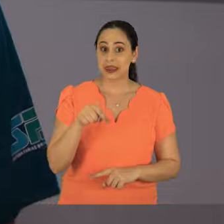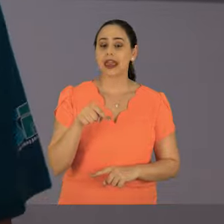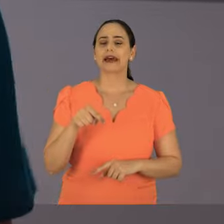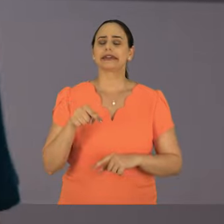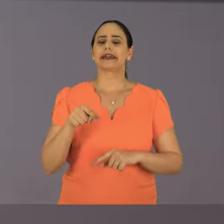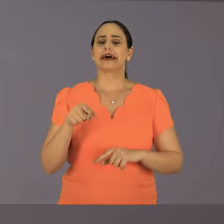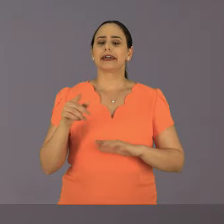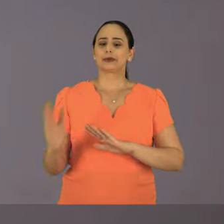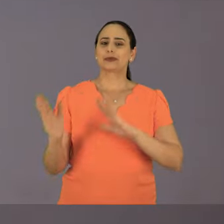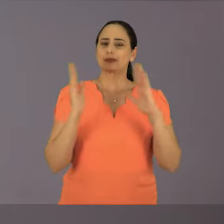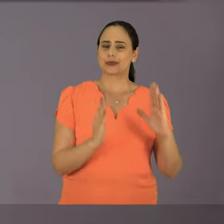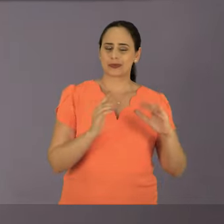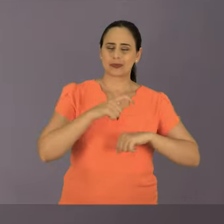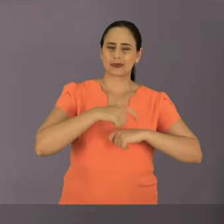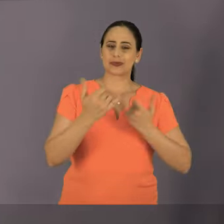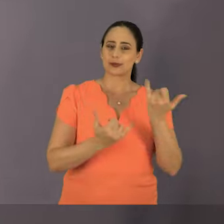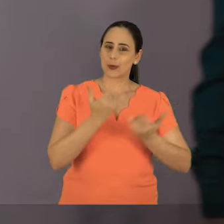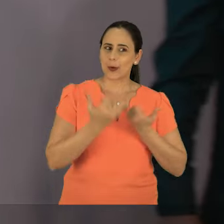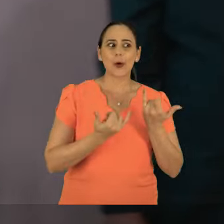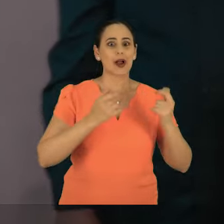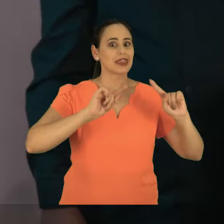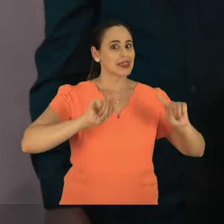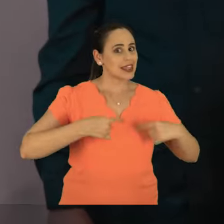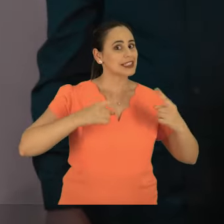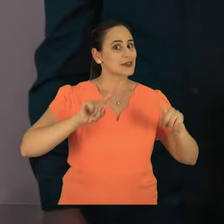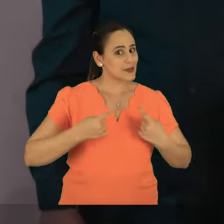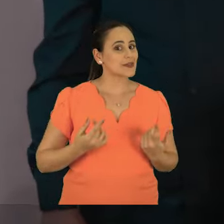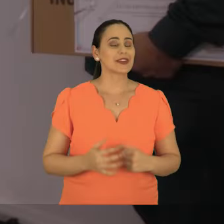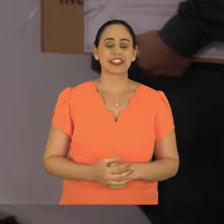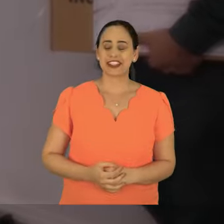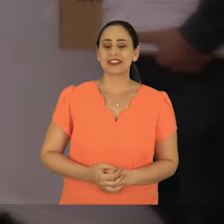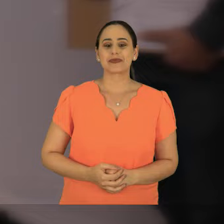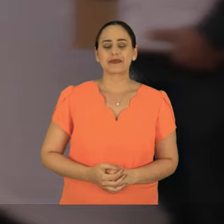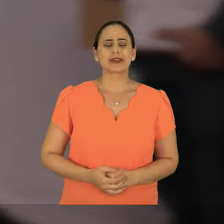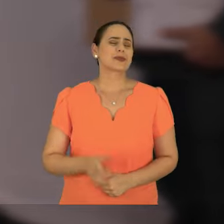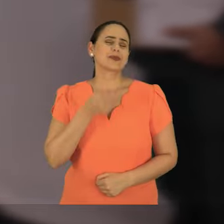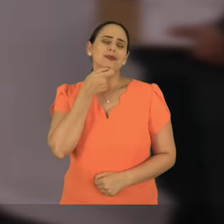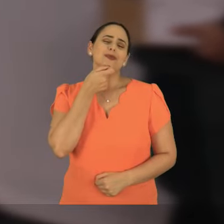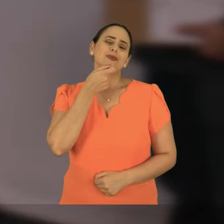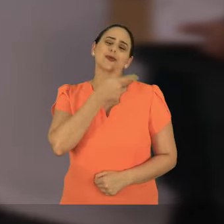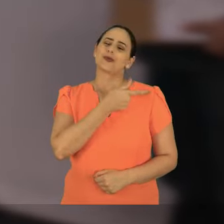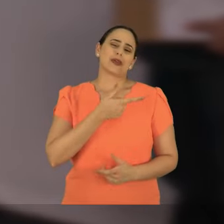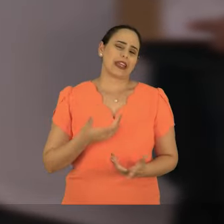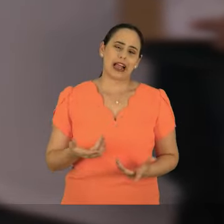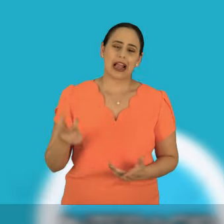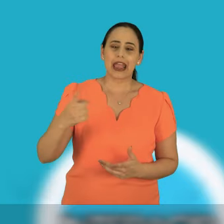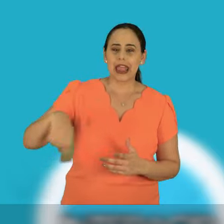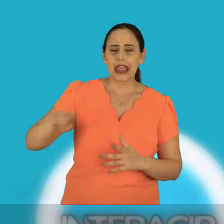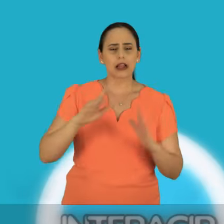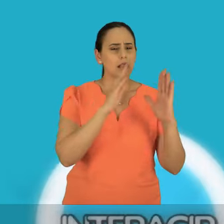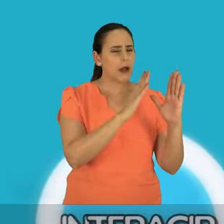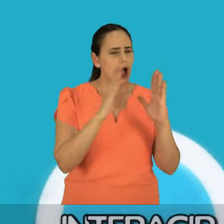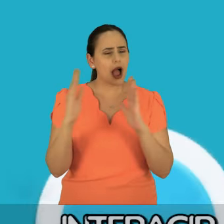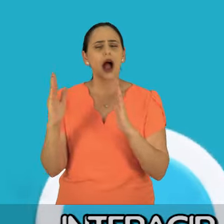uma Olimpíada muito divertida de fazer, tanto pela parte gamificada, né, dos desafios. E foi muito